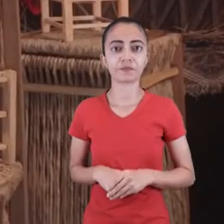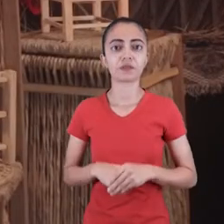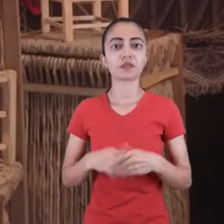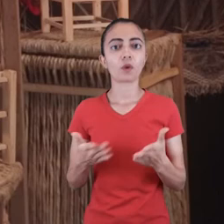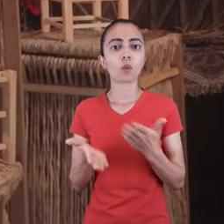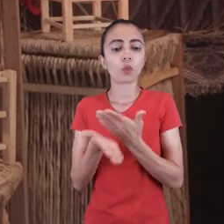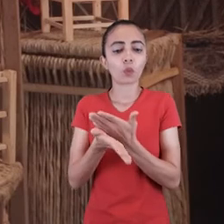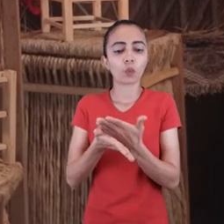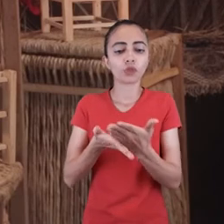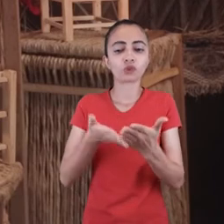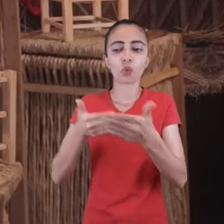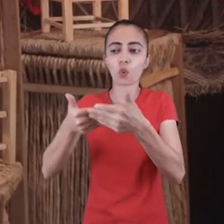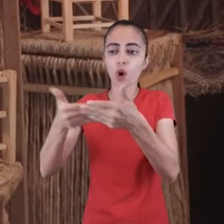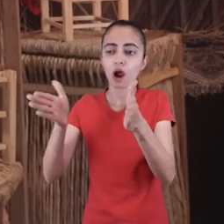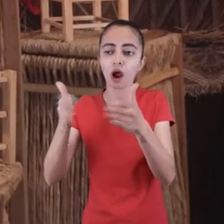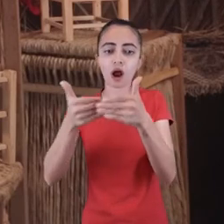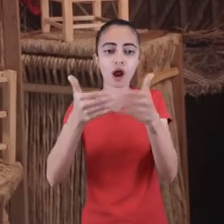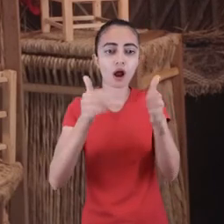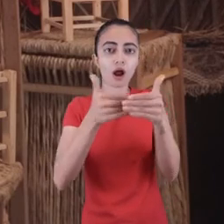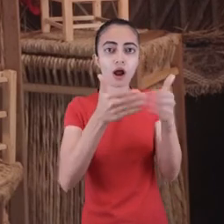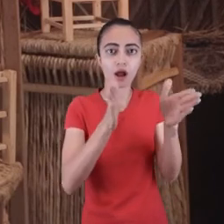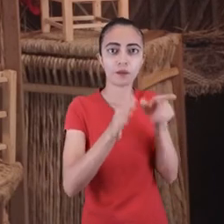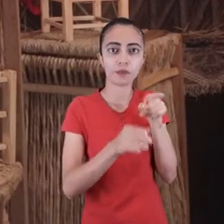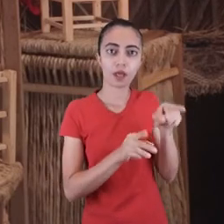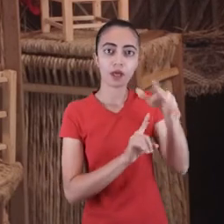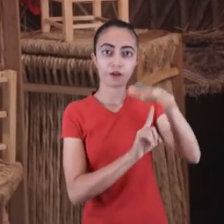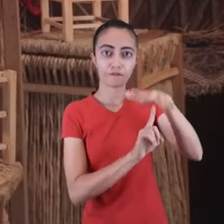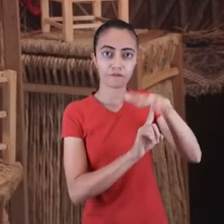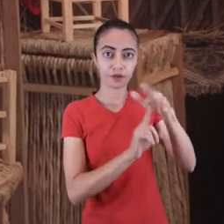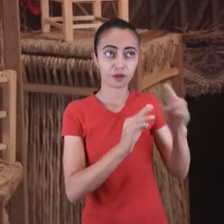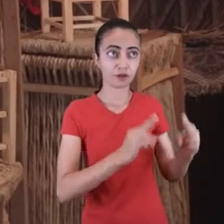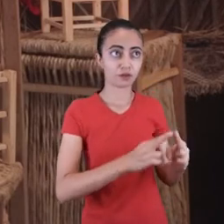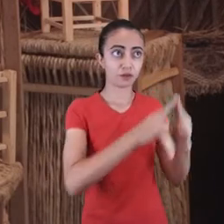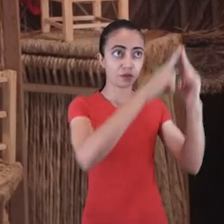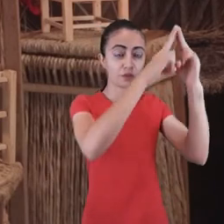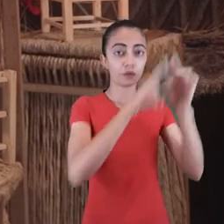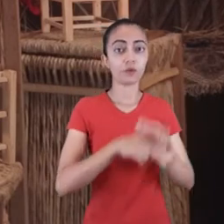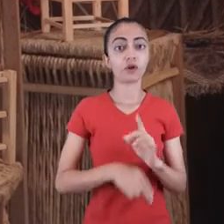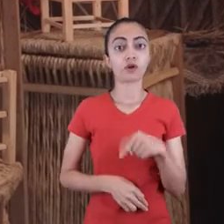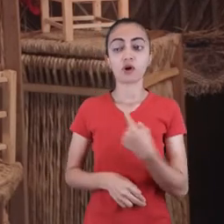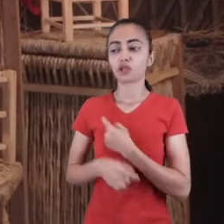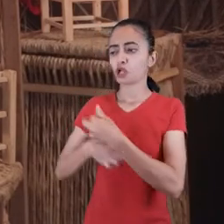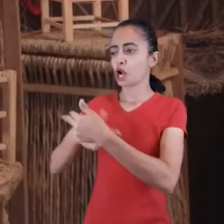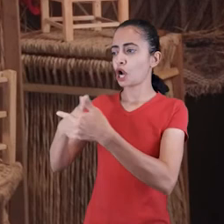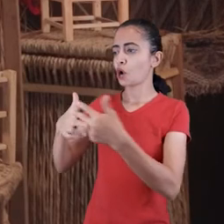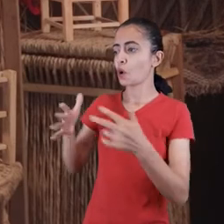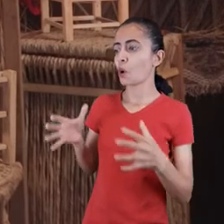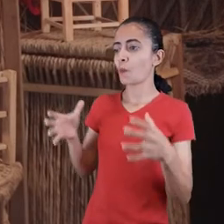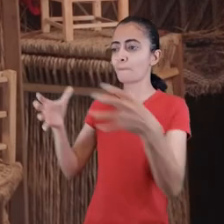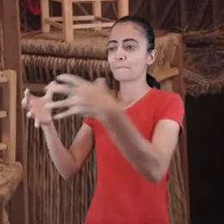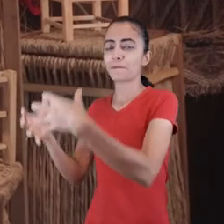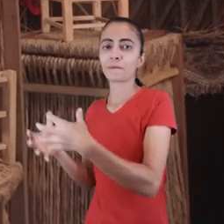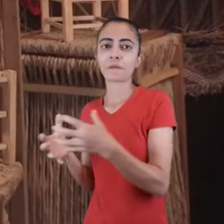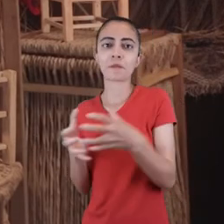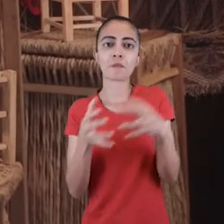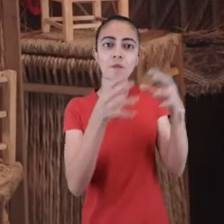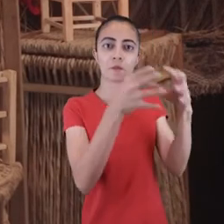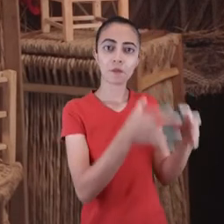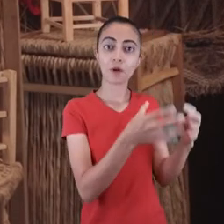liberar nós para abrir as lojas da Feira da Torre, nós levamos nossas mercadorias para